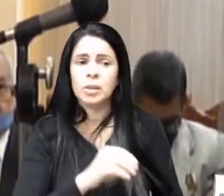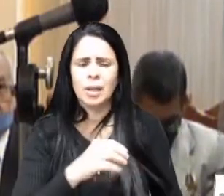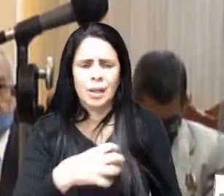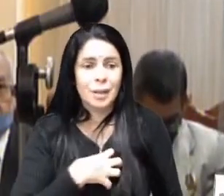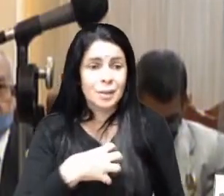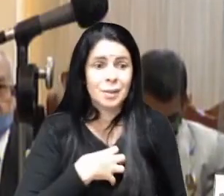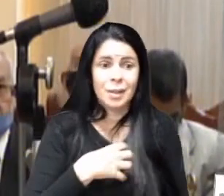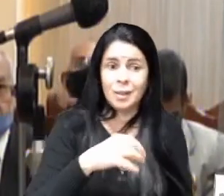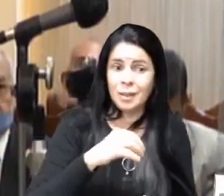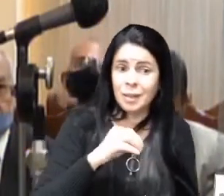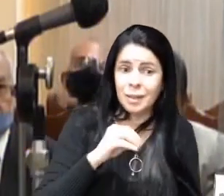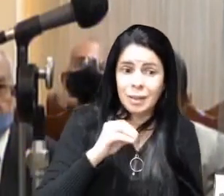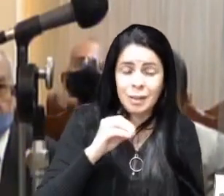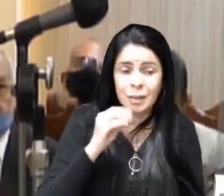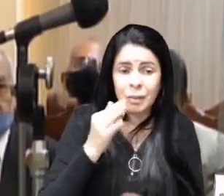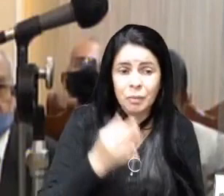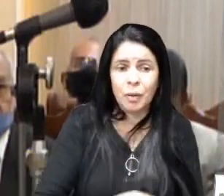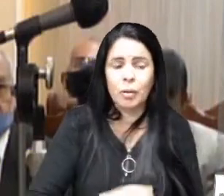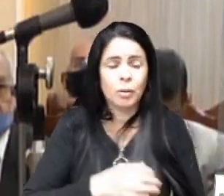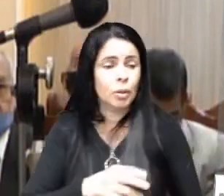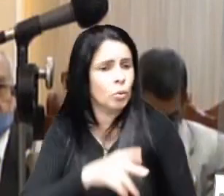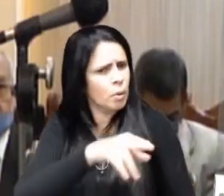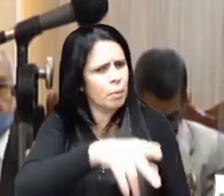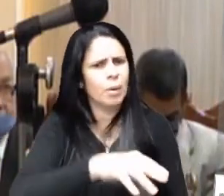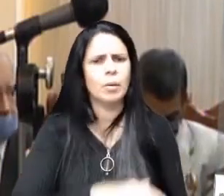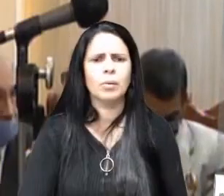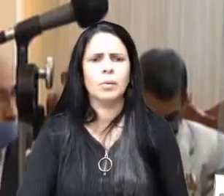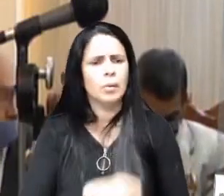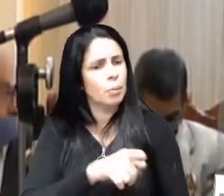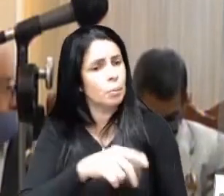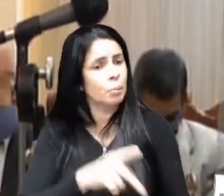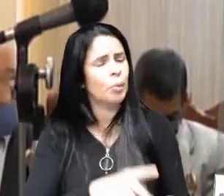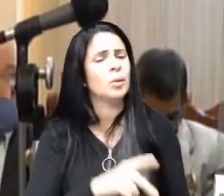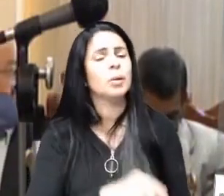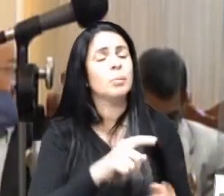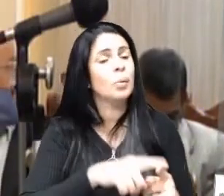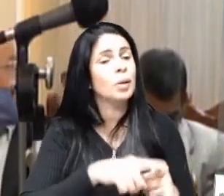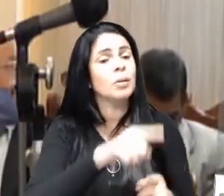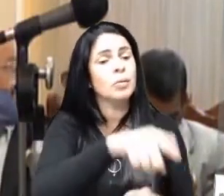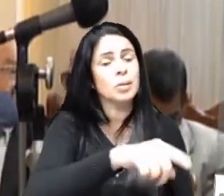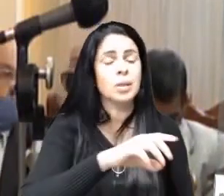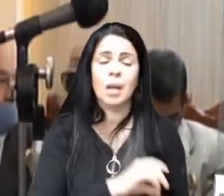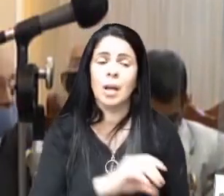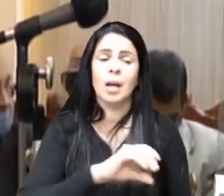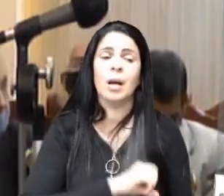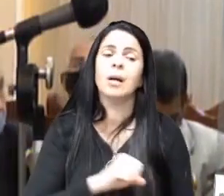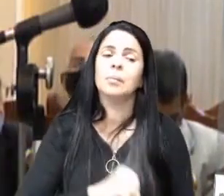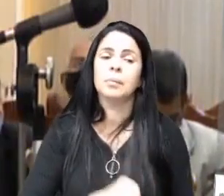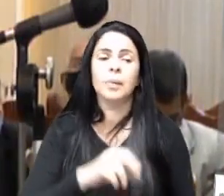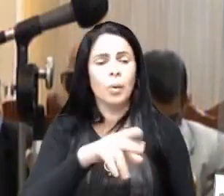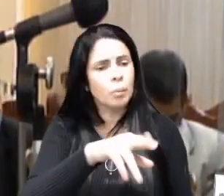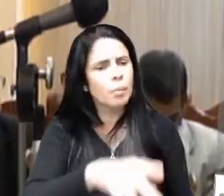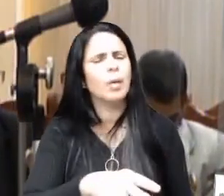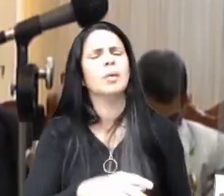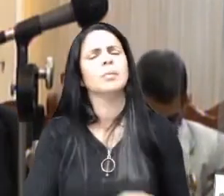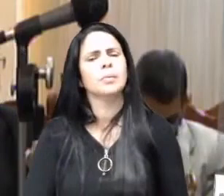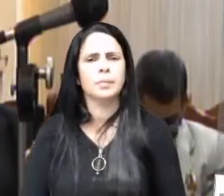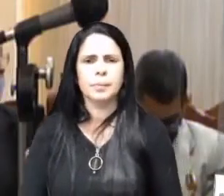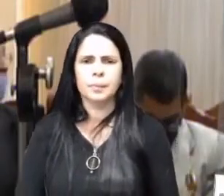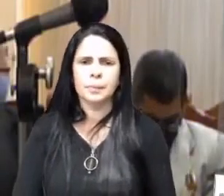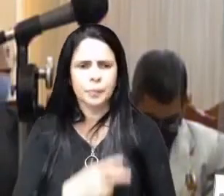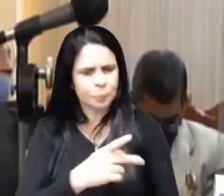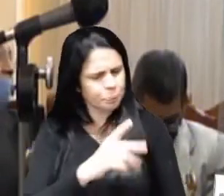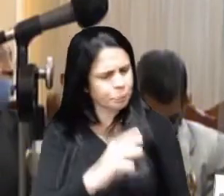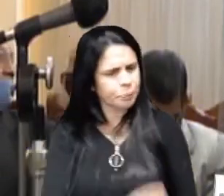sem ver o irmão e sente aquela dor no coração por ele. Você ama, você quer vê-lo. Você tem aquele amor ardente por ele e